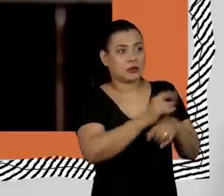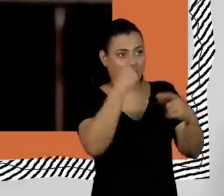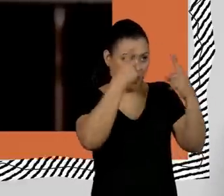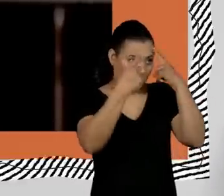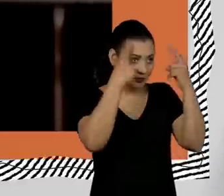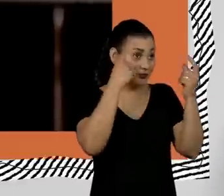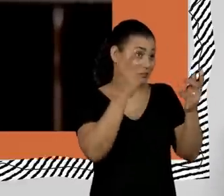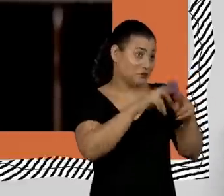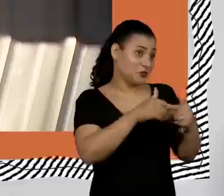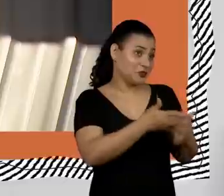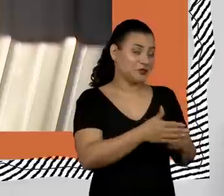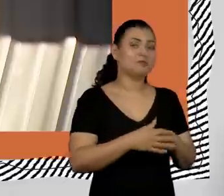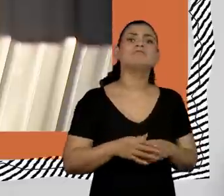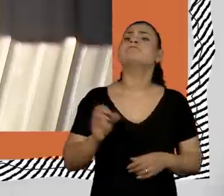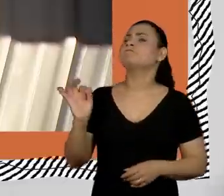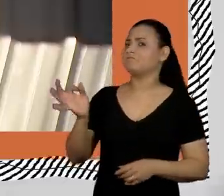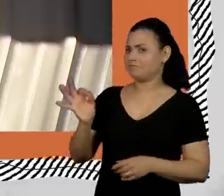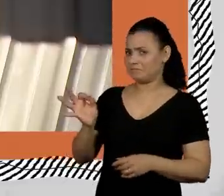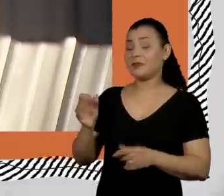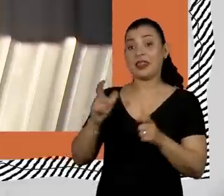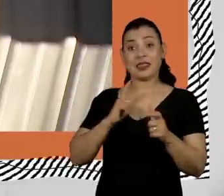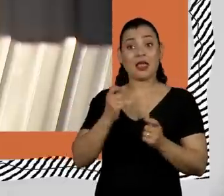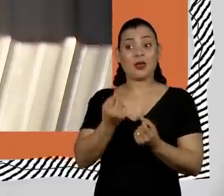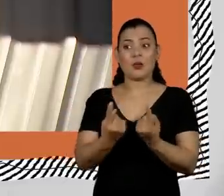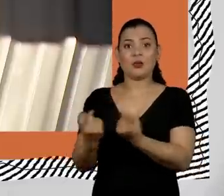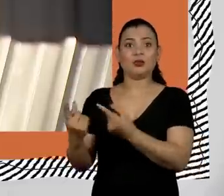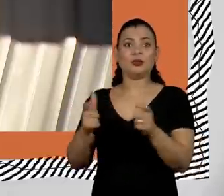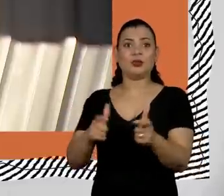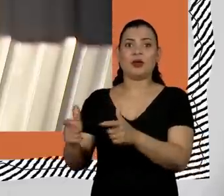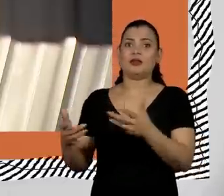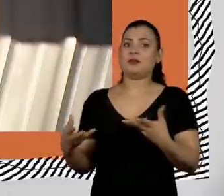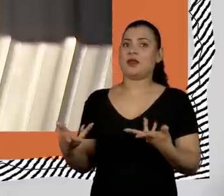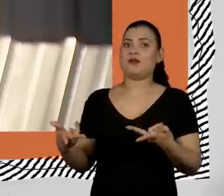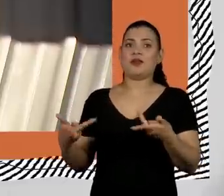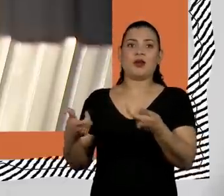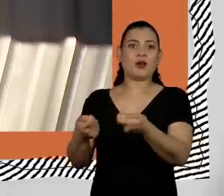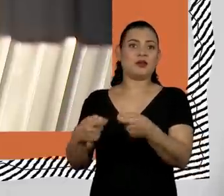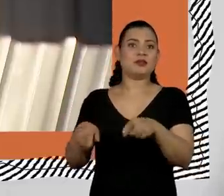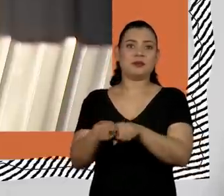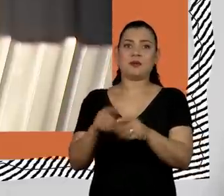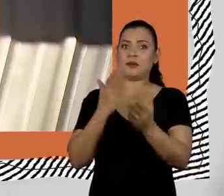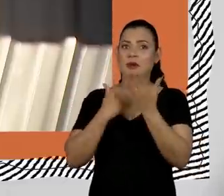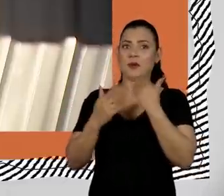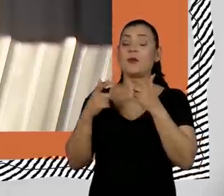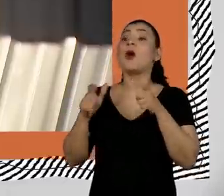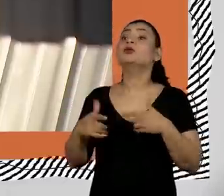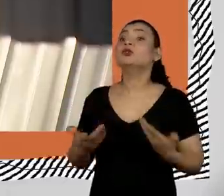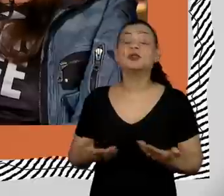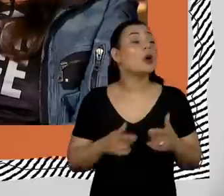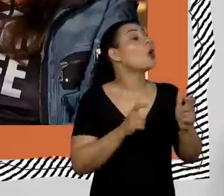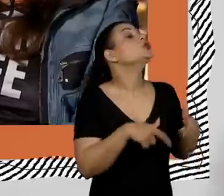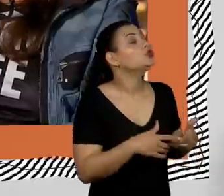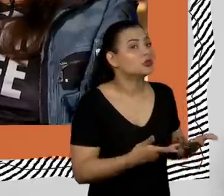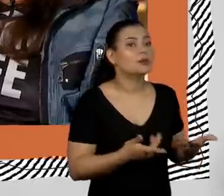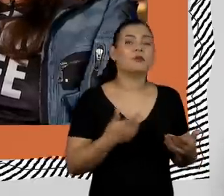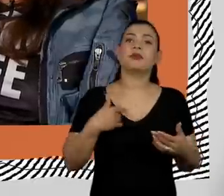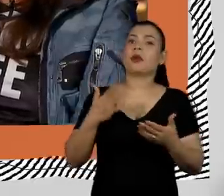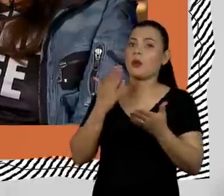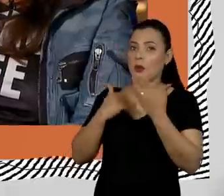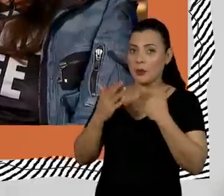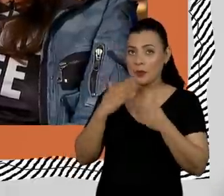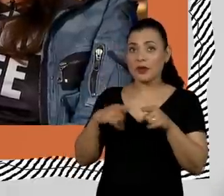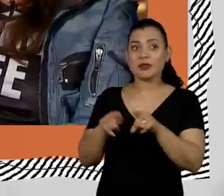resolvendo né Tem lugares maravilhosos para comer não tenho nada comedor